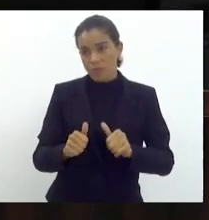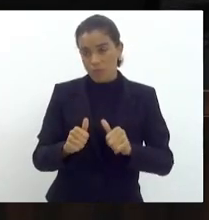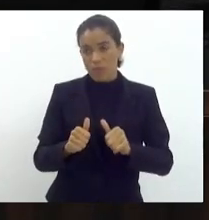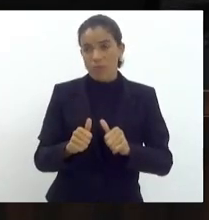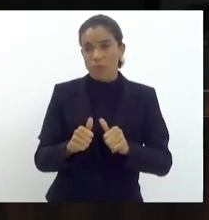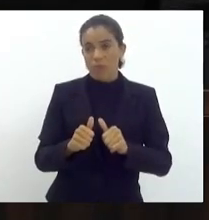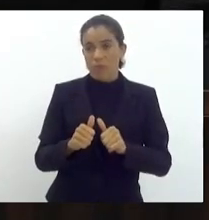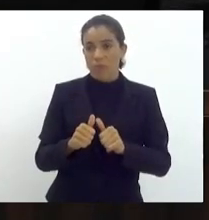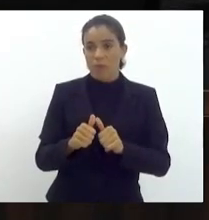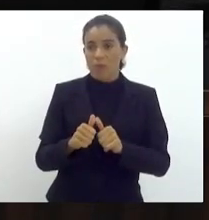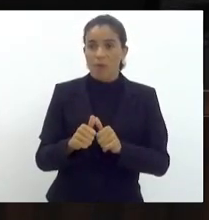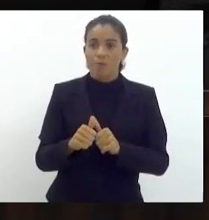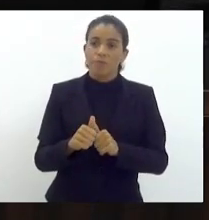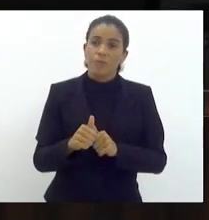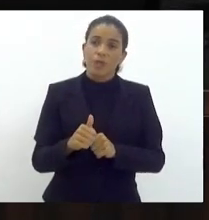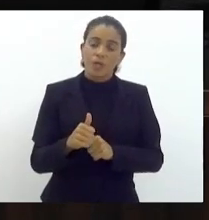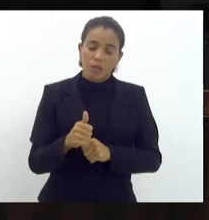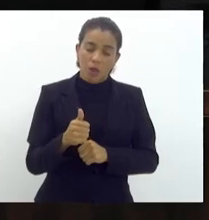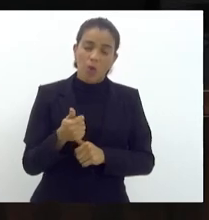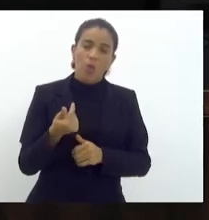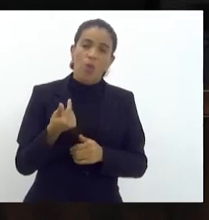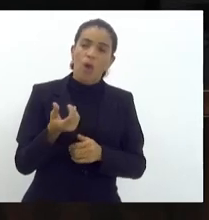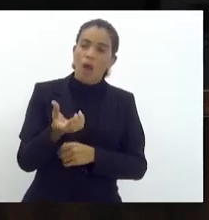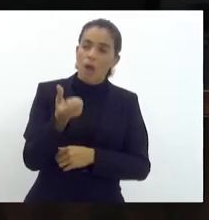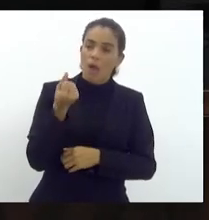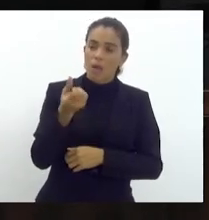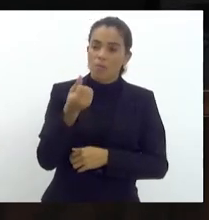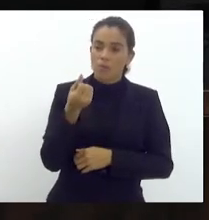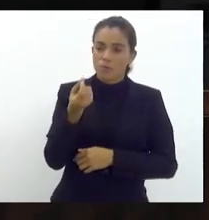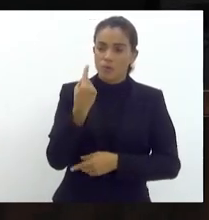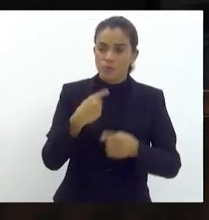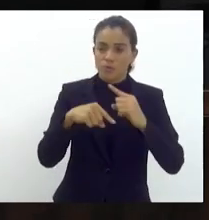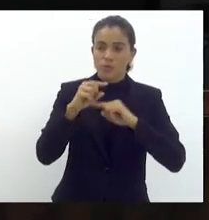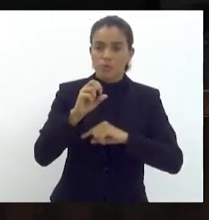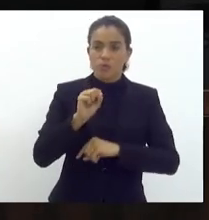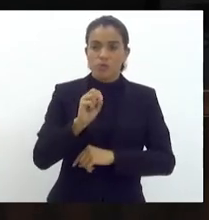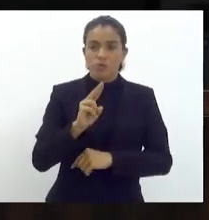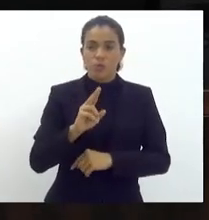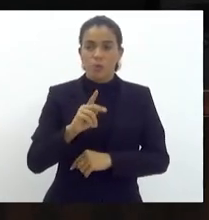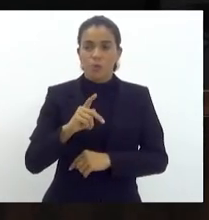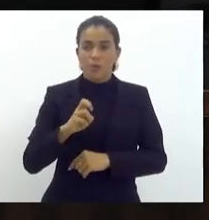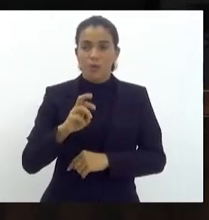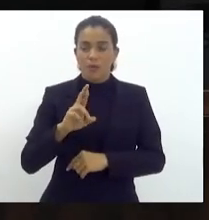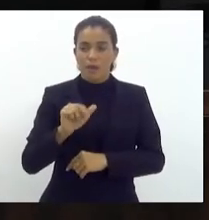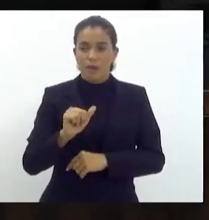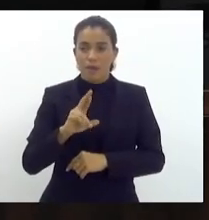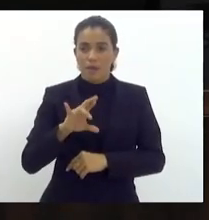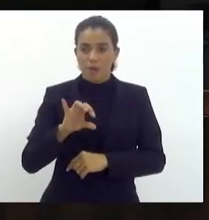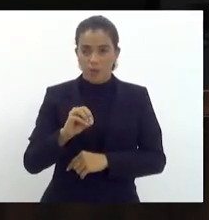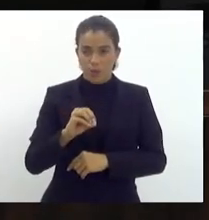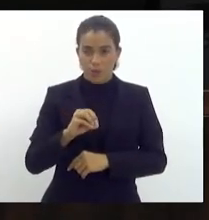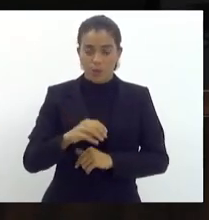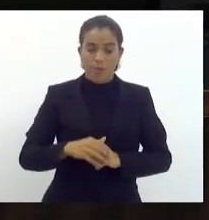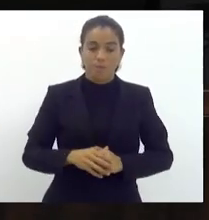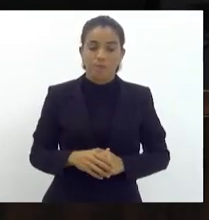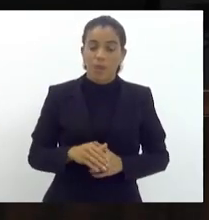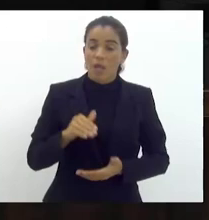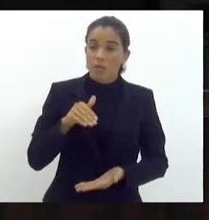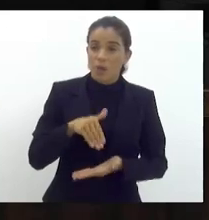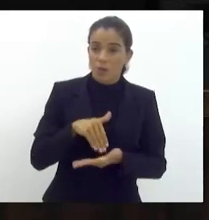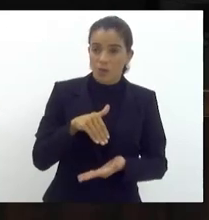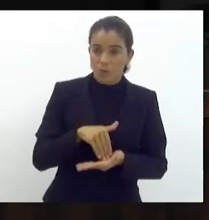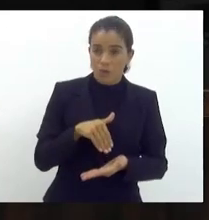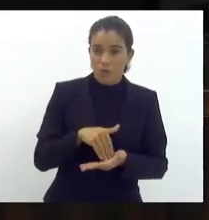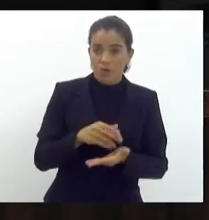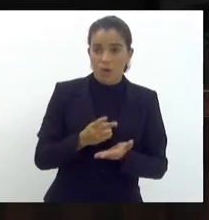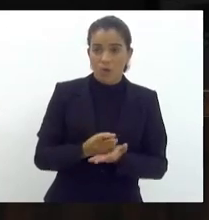do supera Rita para a última falta Depois da terceira aqui porque a gente vai